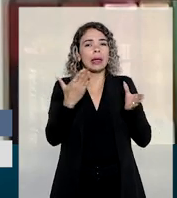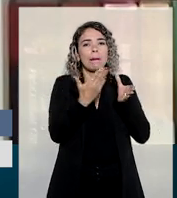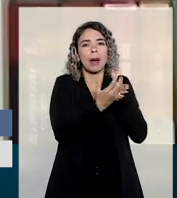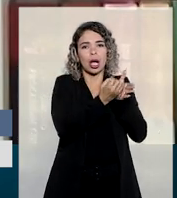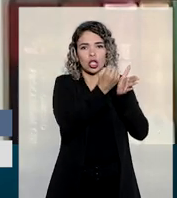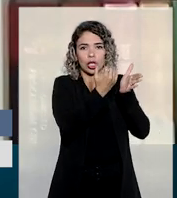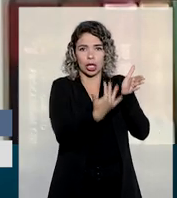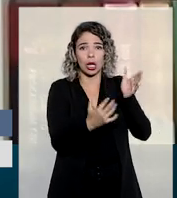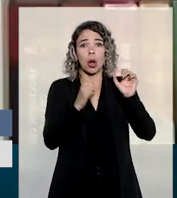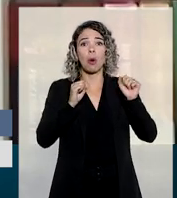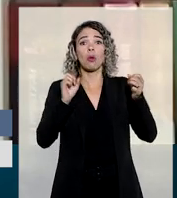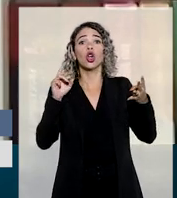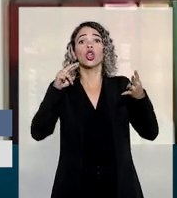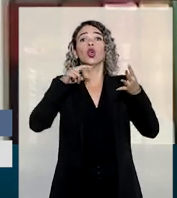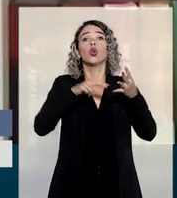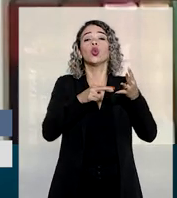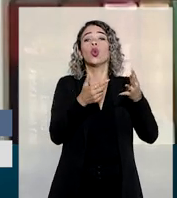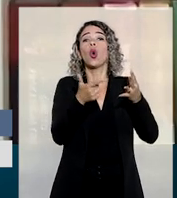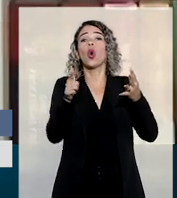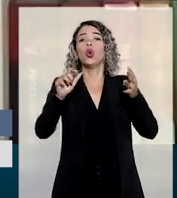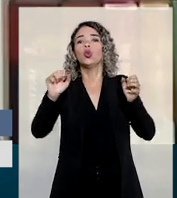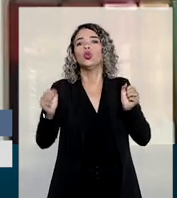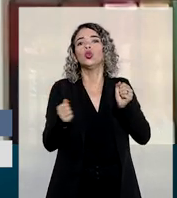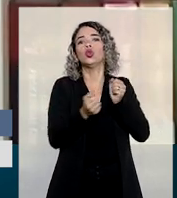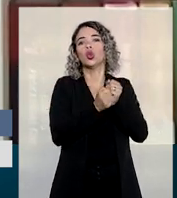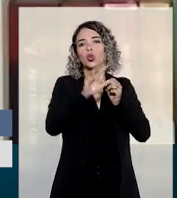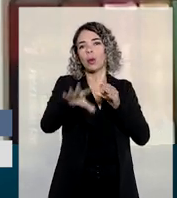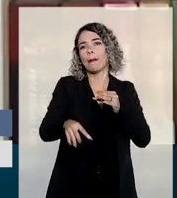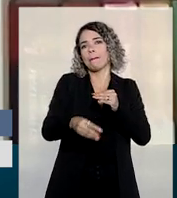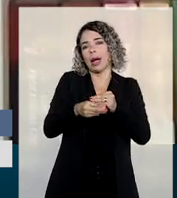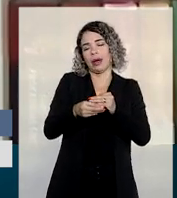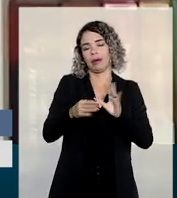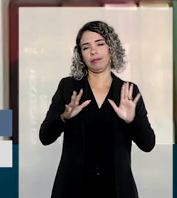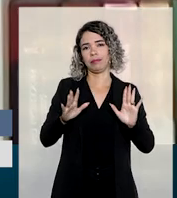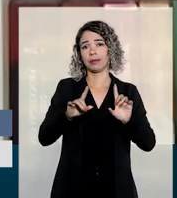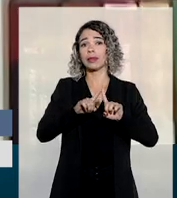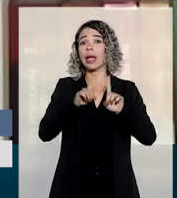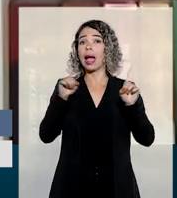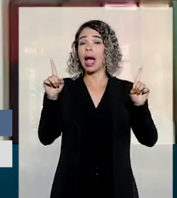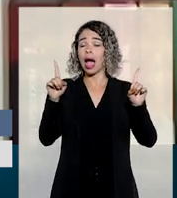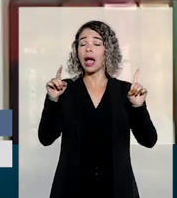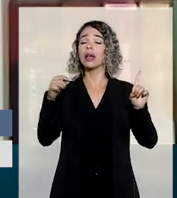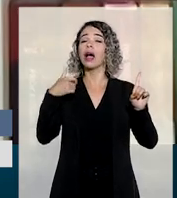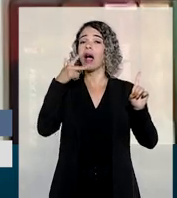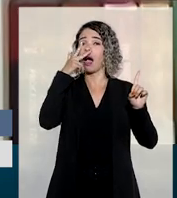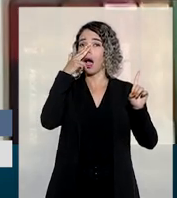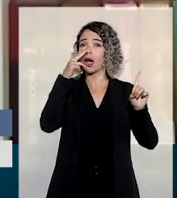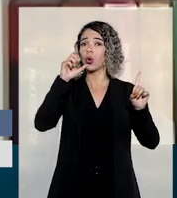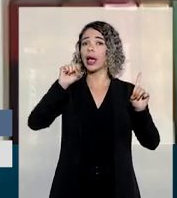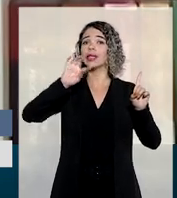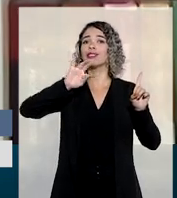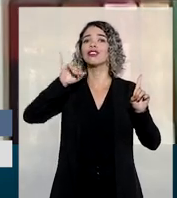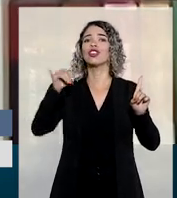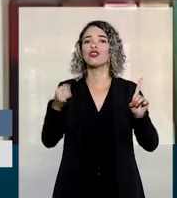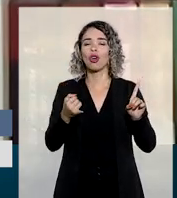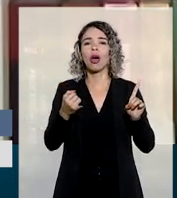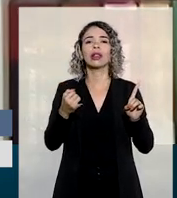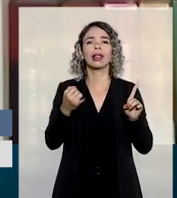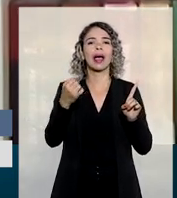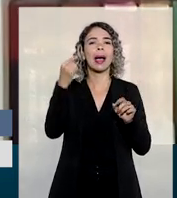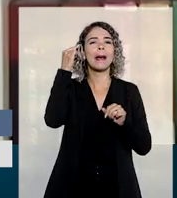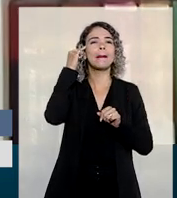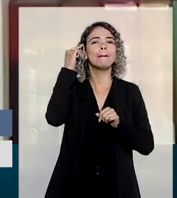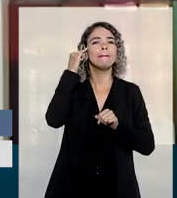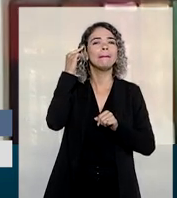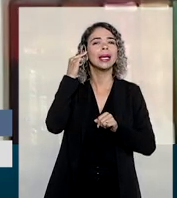de declaração. Mas me parece que o posicionamento do STJ ele vai numa linha mais